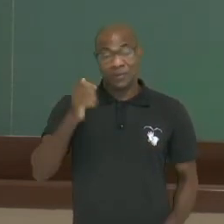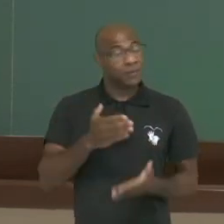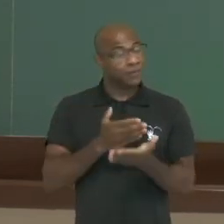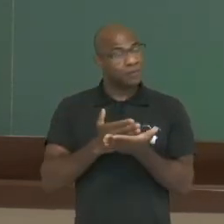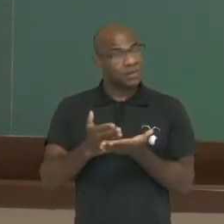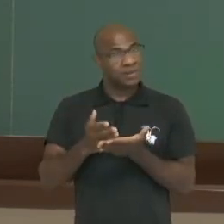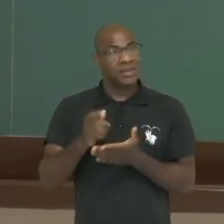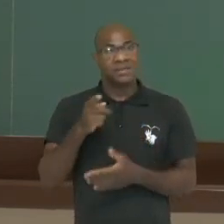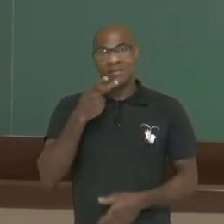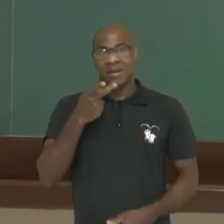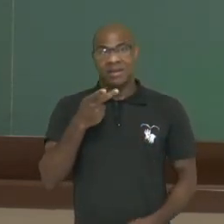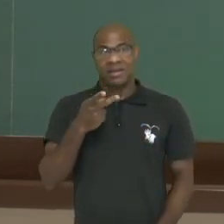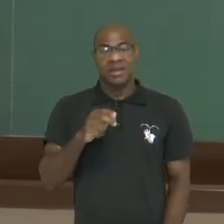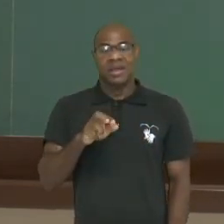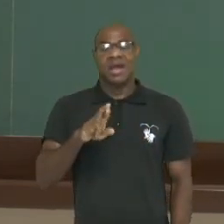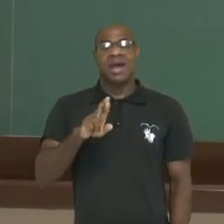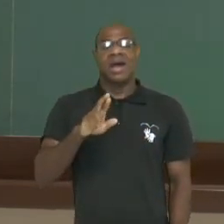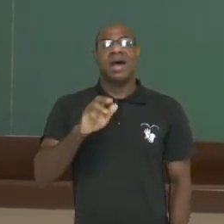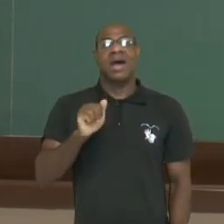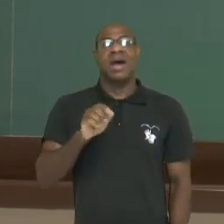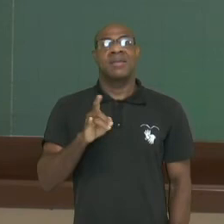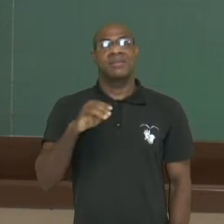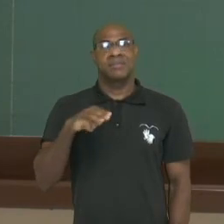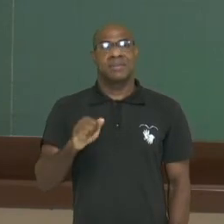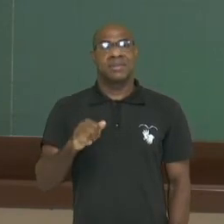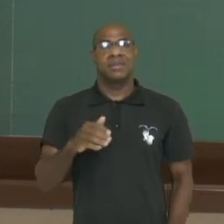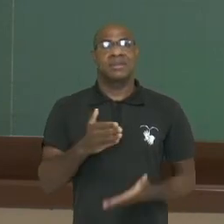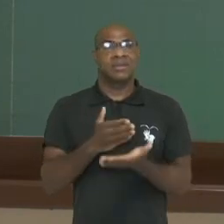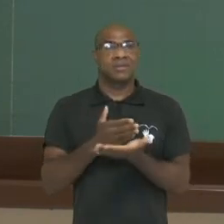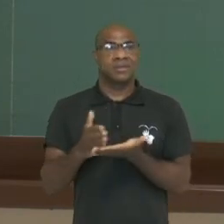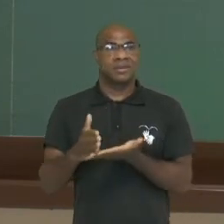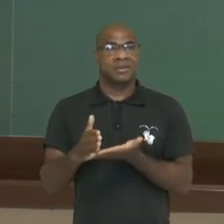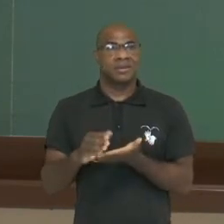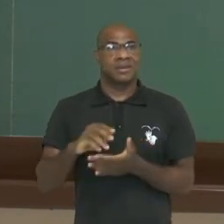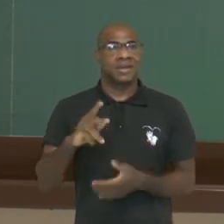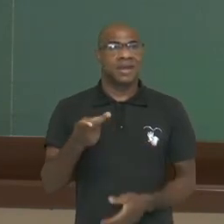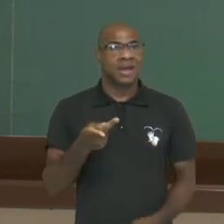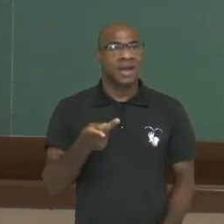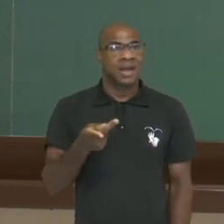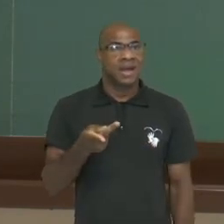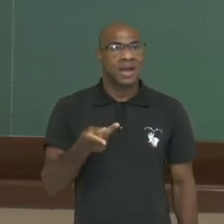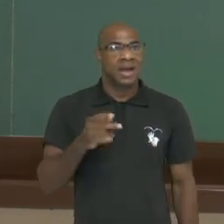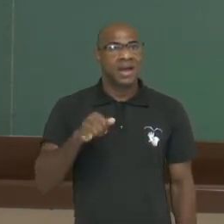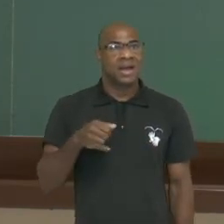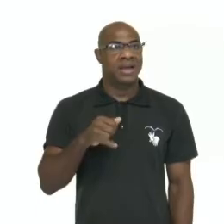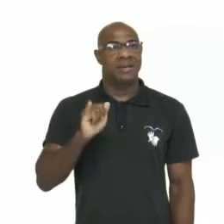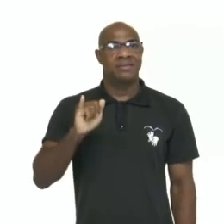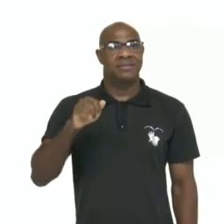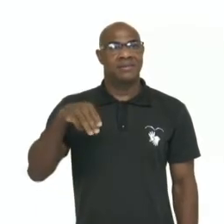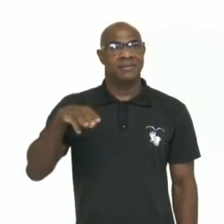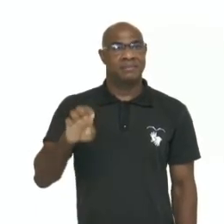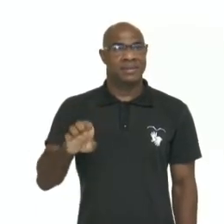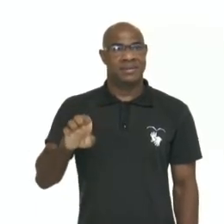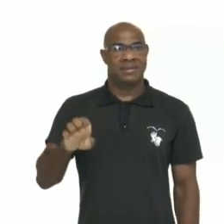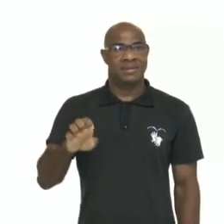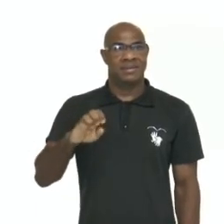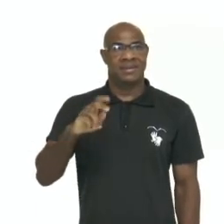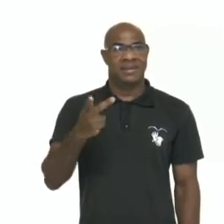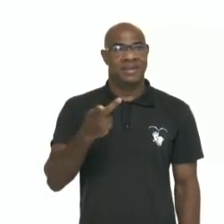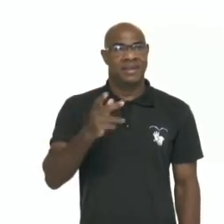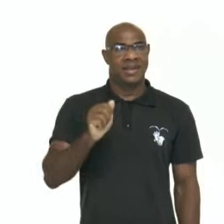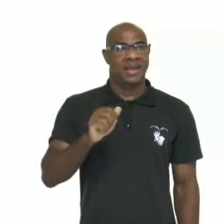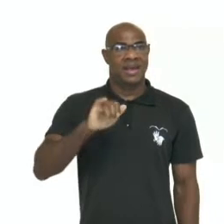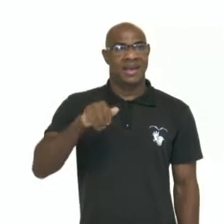ele fala Hajime, quer dizer, começou, iniciou, foi dada a largada, certo? A